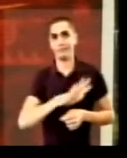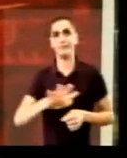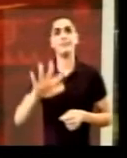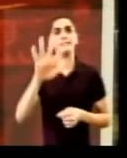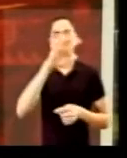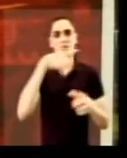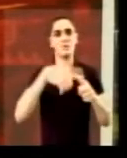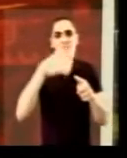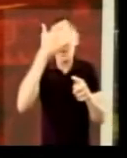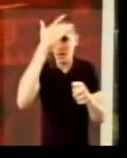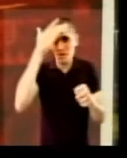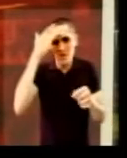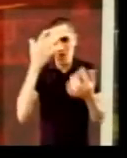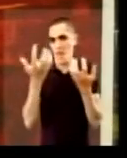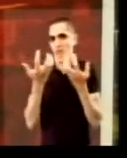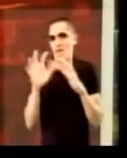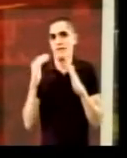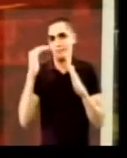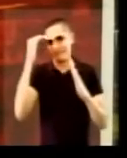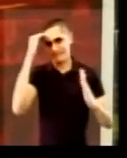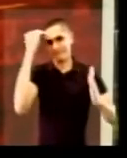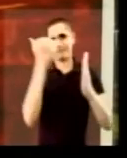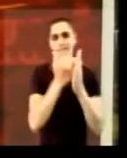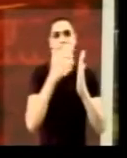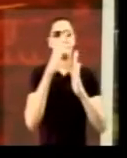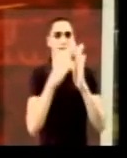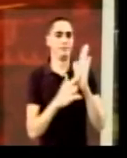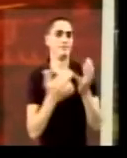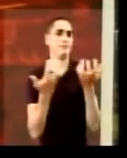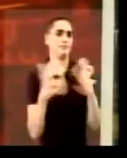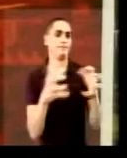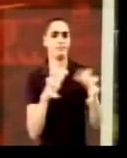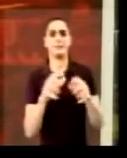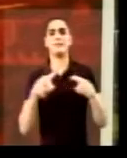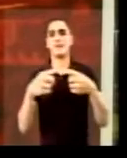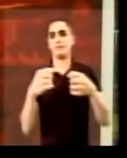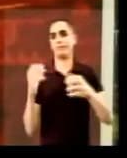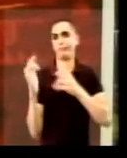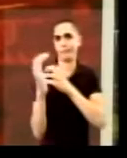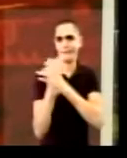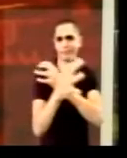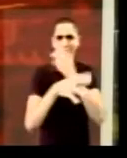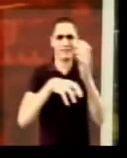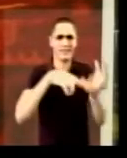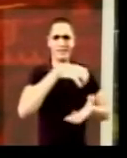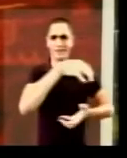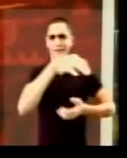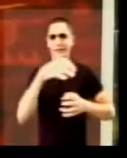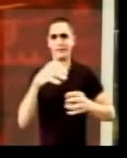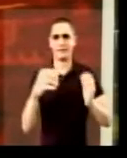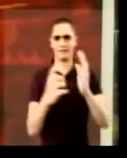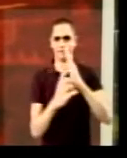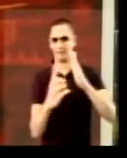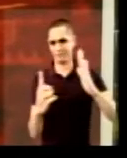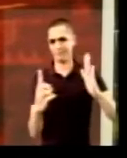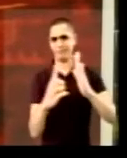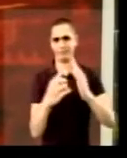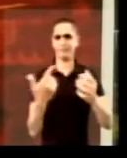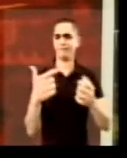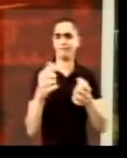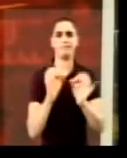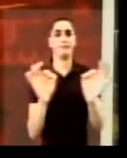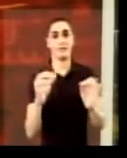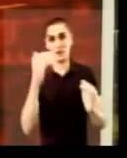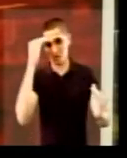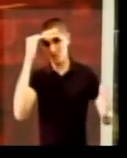daqui 20, 30 dias. Tá certo? Então, isso não tem sistema de saúde